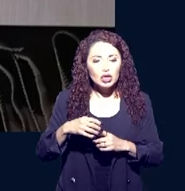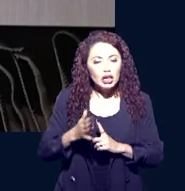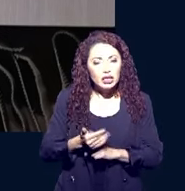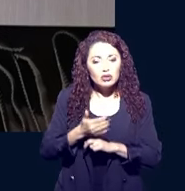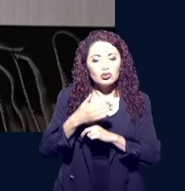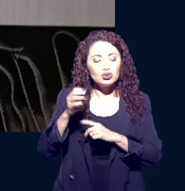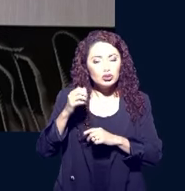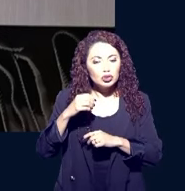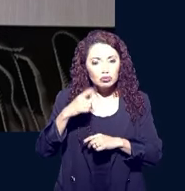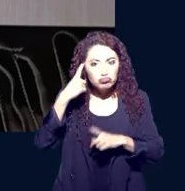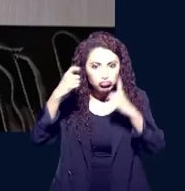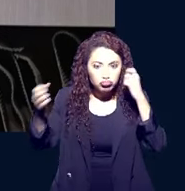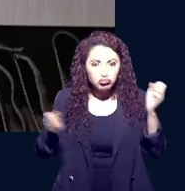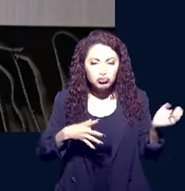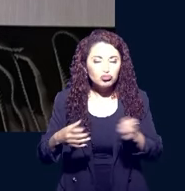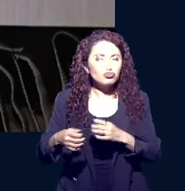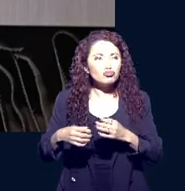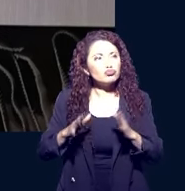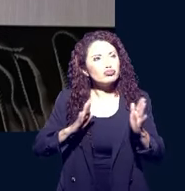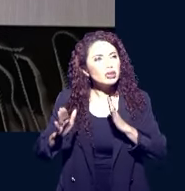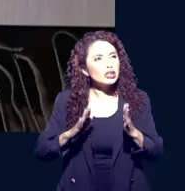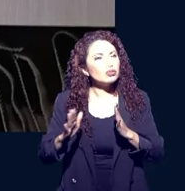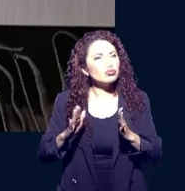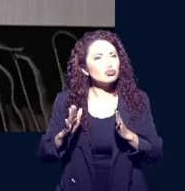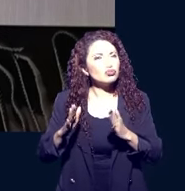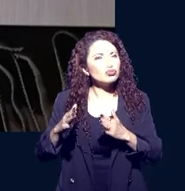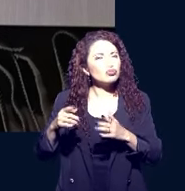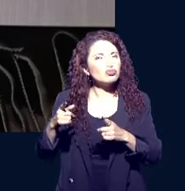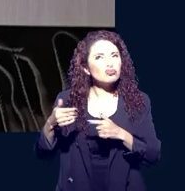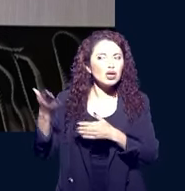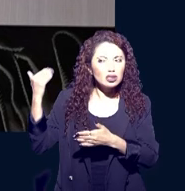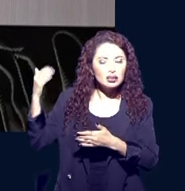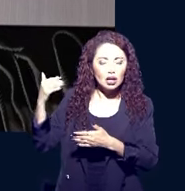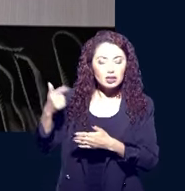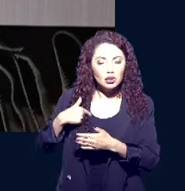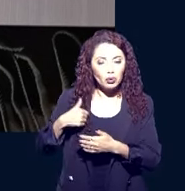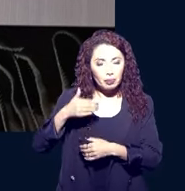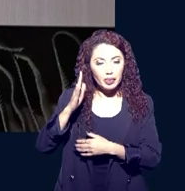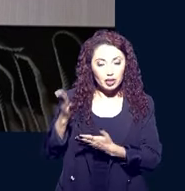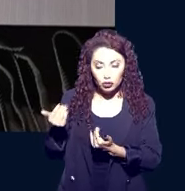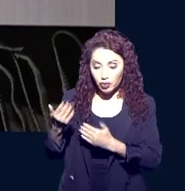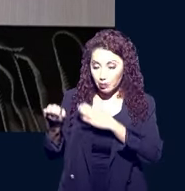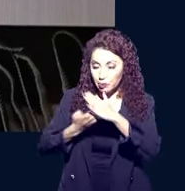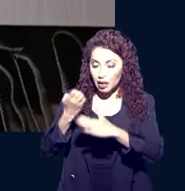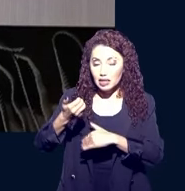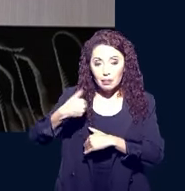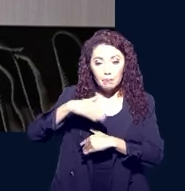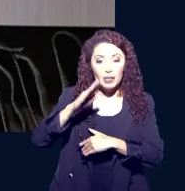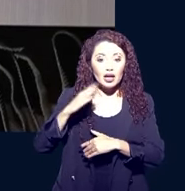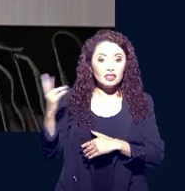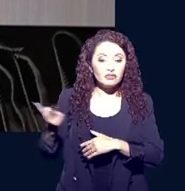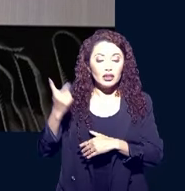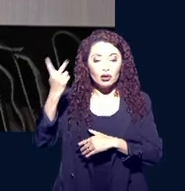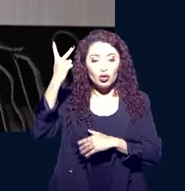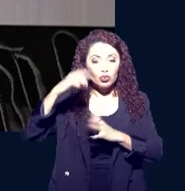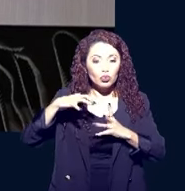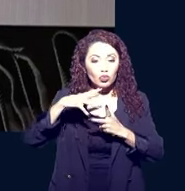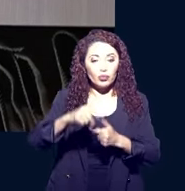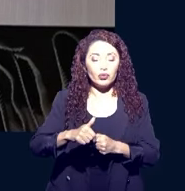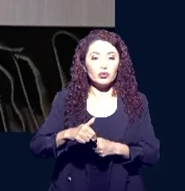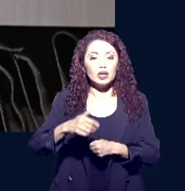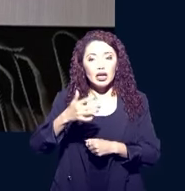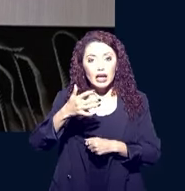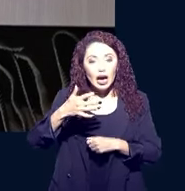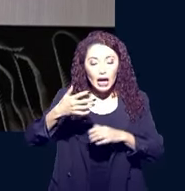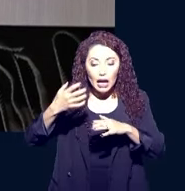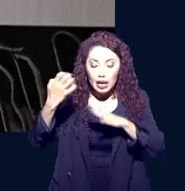há um tempo atrás quando eu e Murilo éramos mais jovens as empresas mais valiosas do mundo eram as que exploravam petróleo como a s e